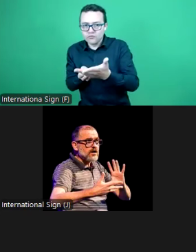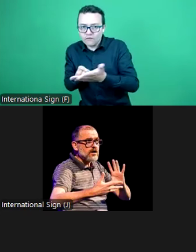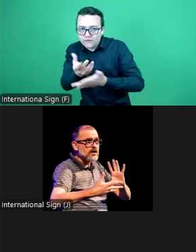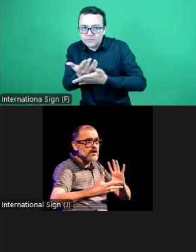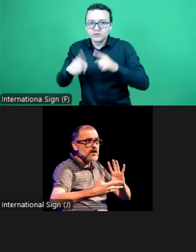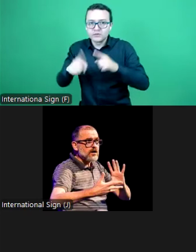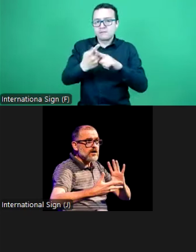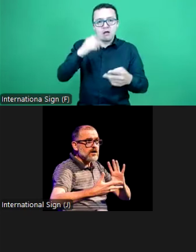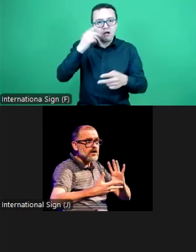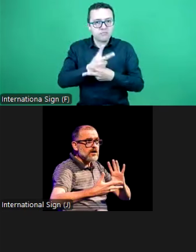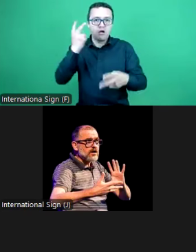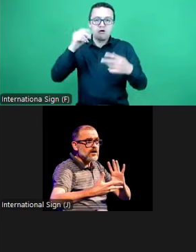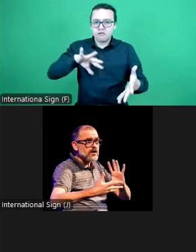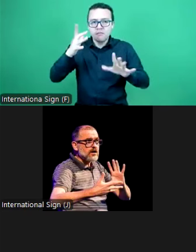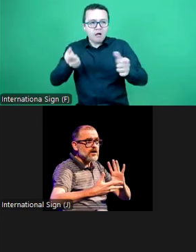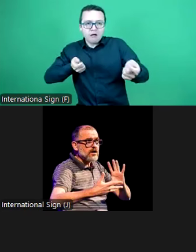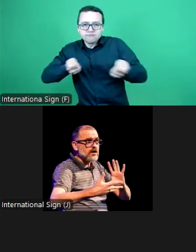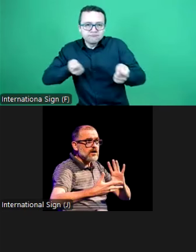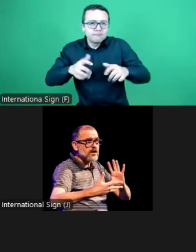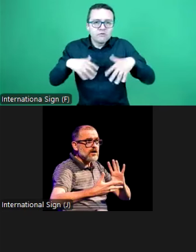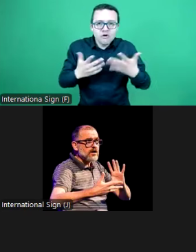de riscos, trabalhar com o setor de